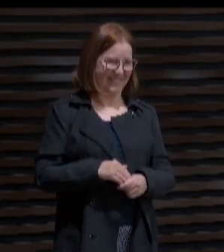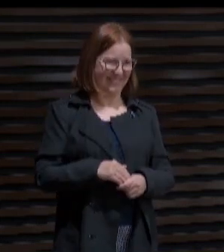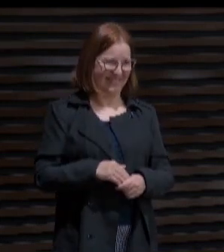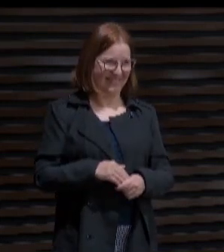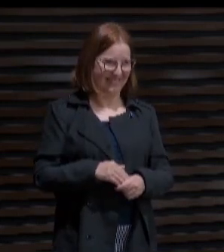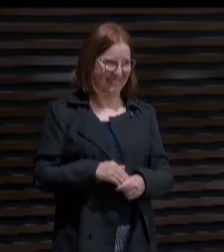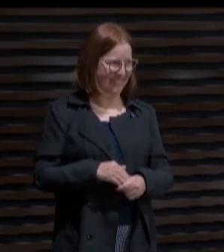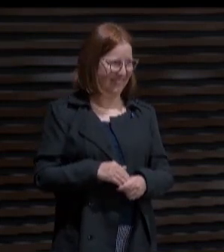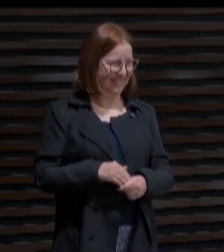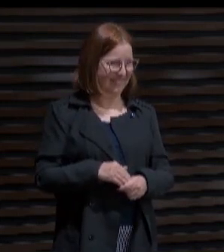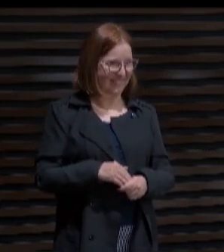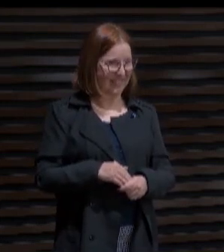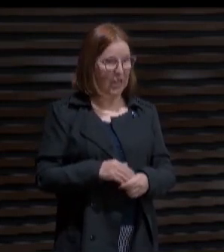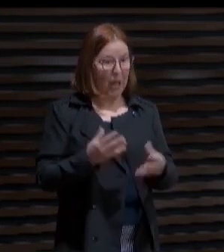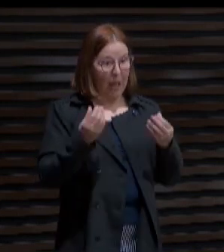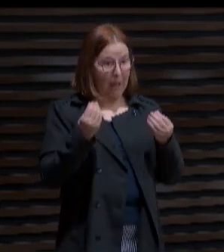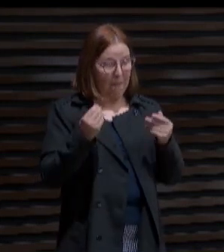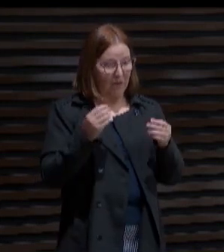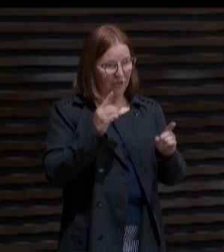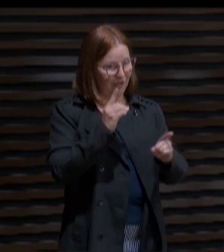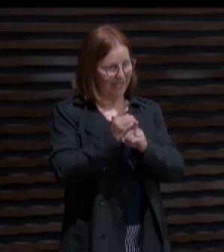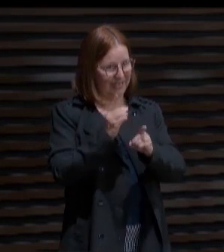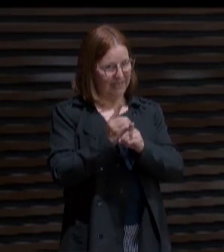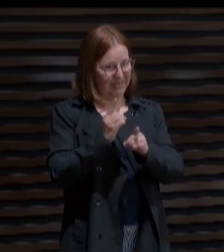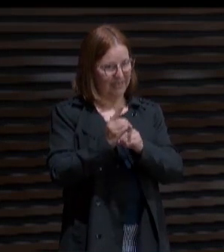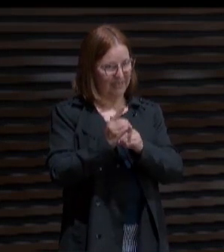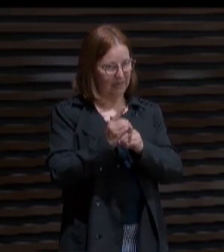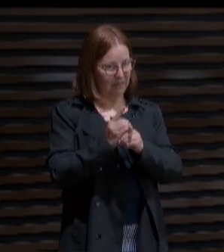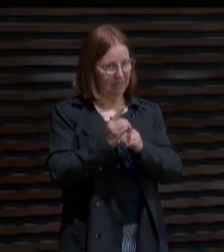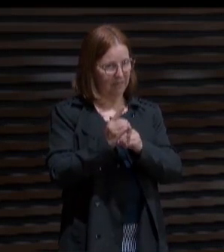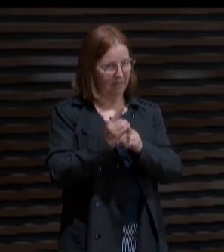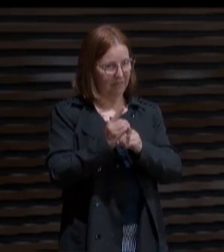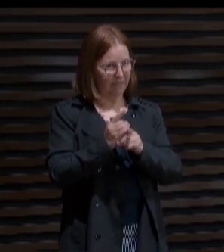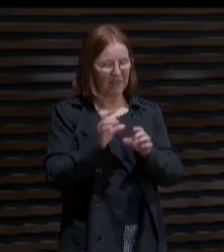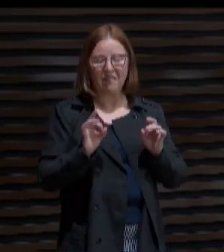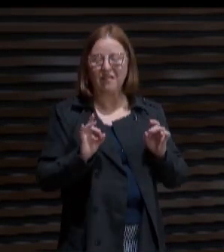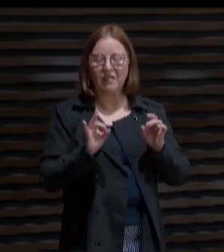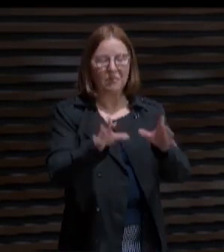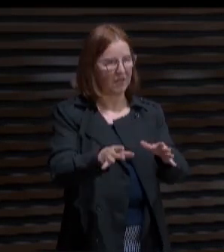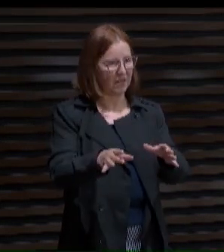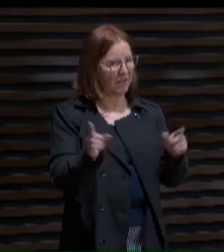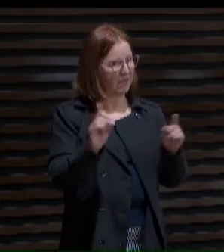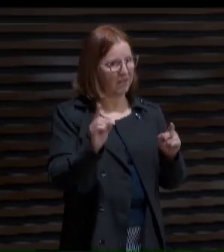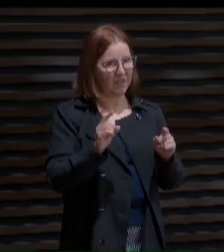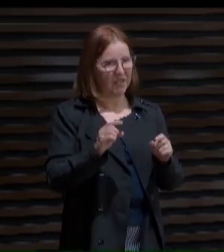vista disso, muitos dos seus discípulos o abandonaram e não andavam com